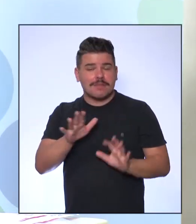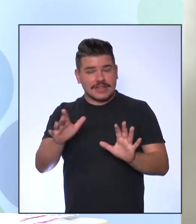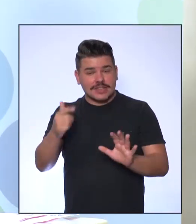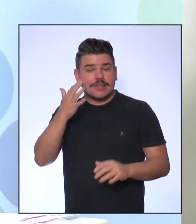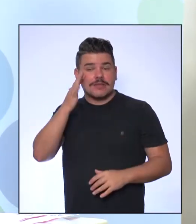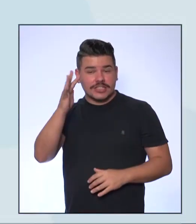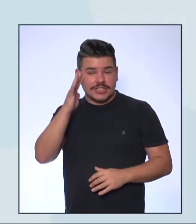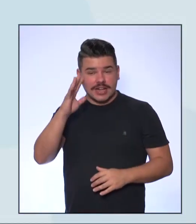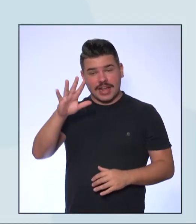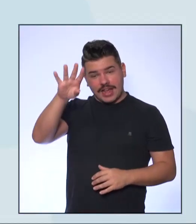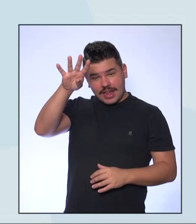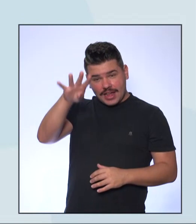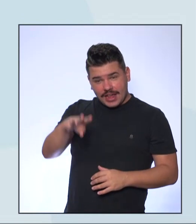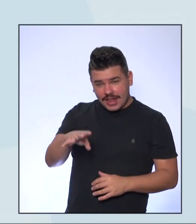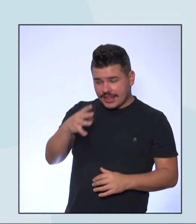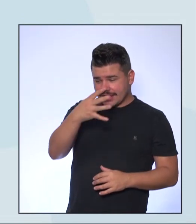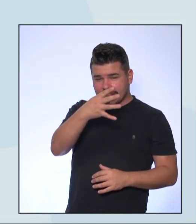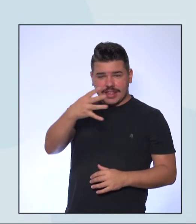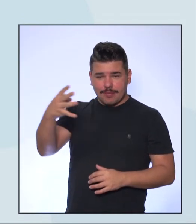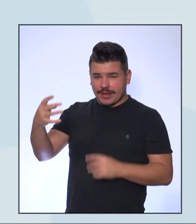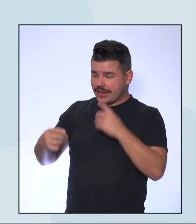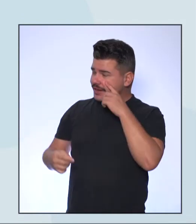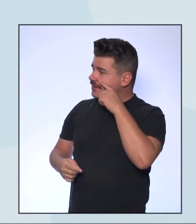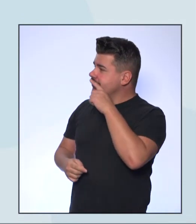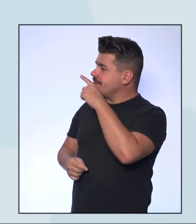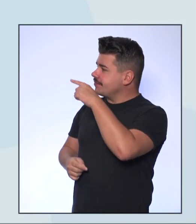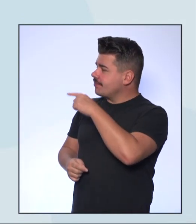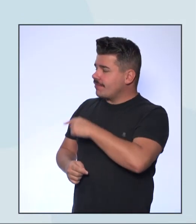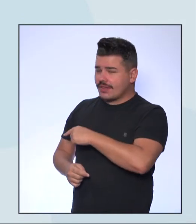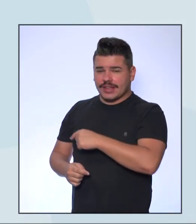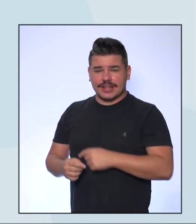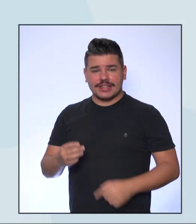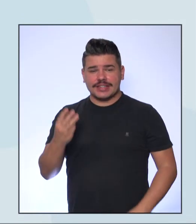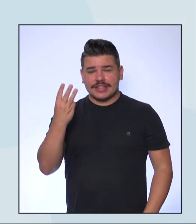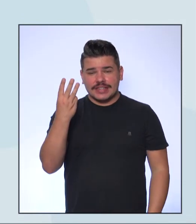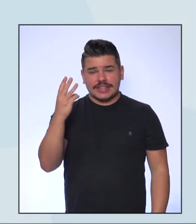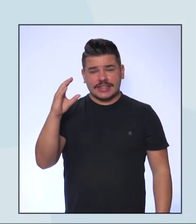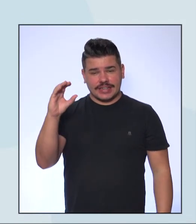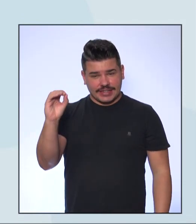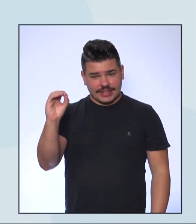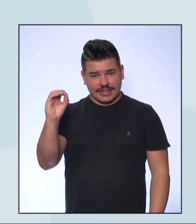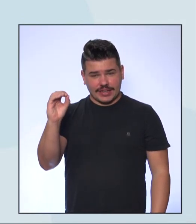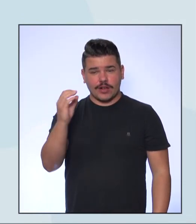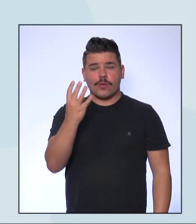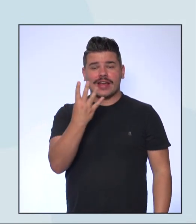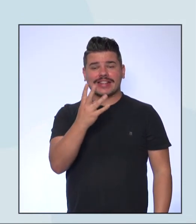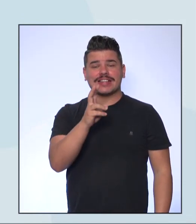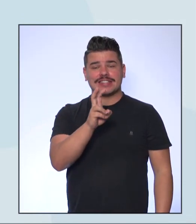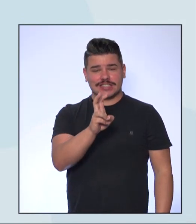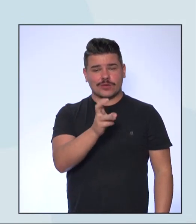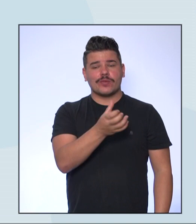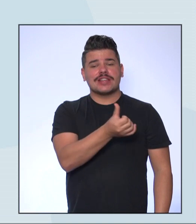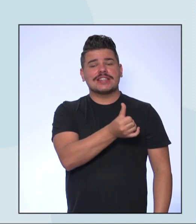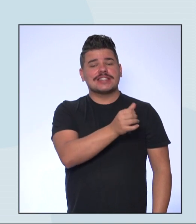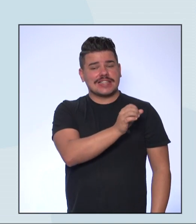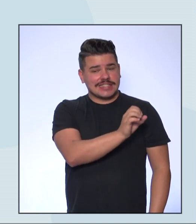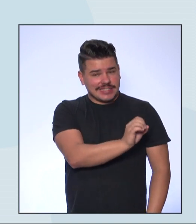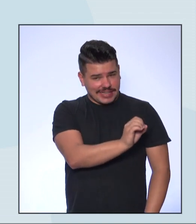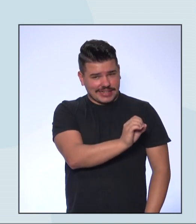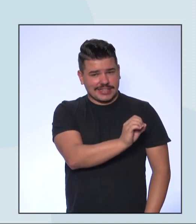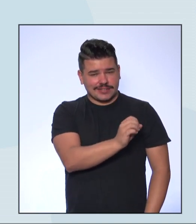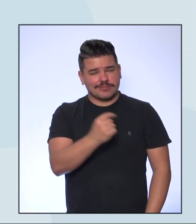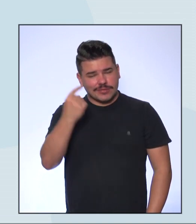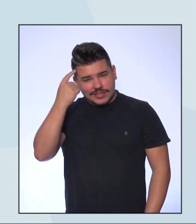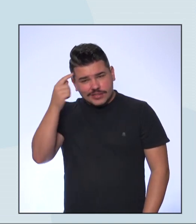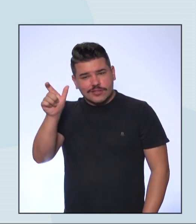Olhando a tabela, né, eu tenho lá 30, 45, 60, seno, cosseno, tangente. Eu não vou cantar porque